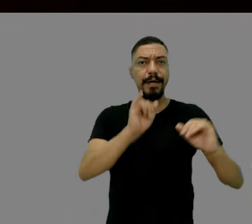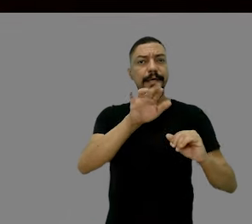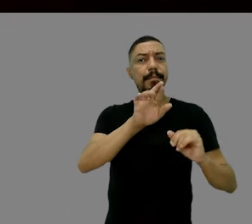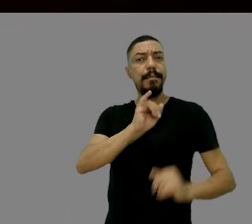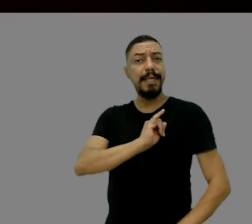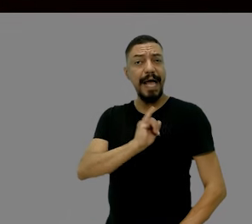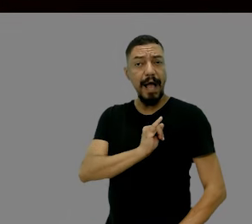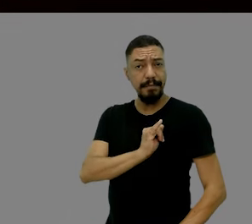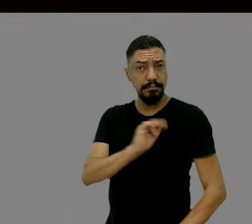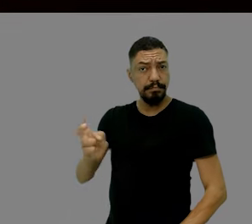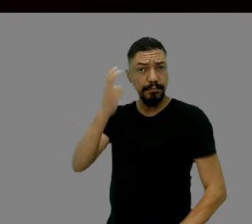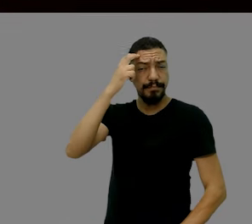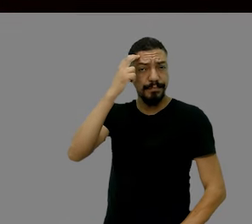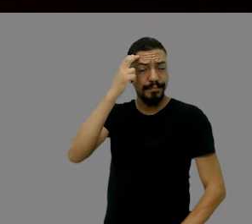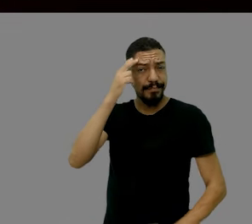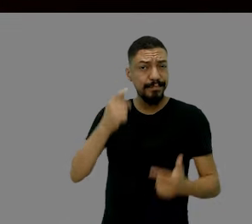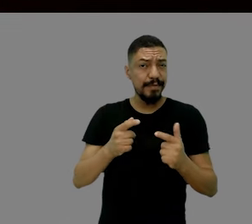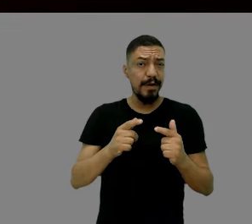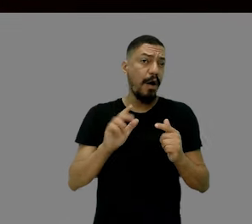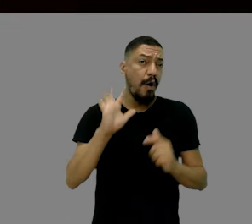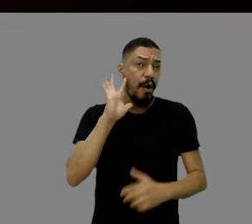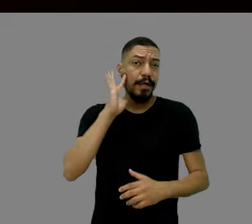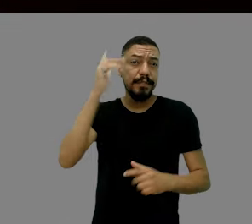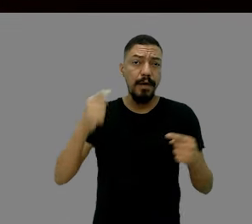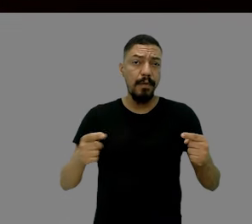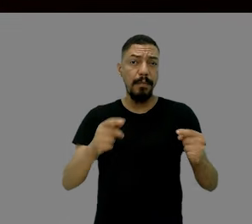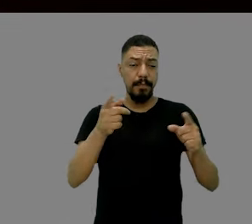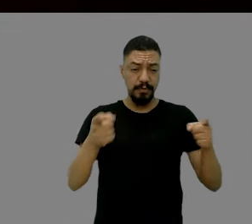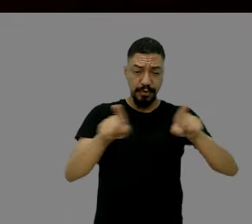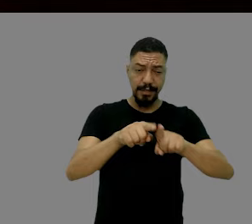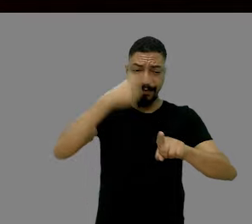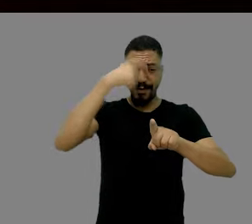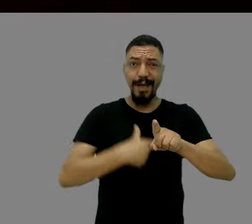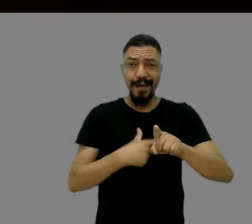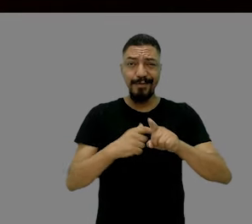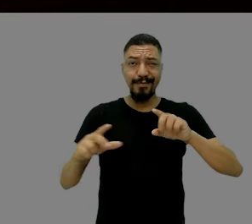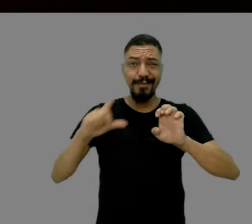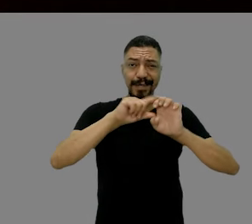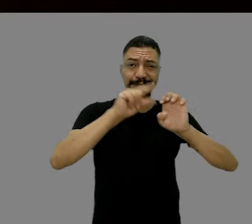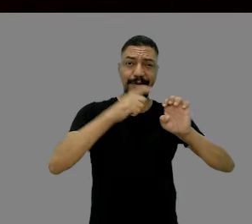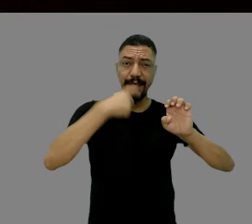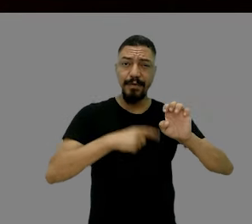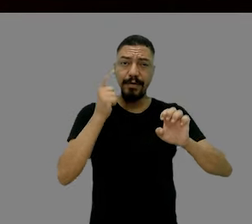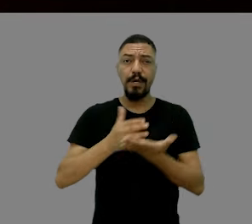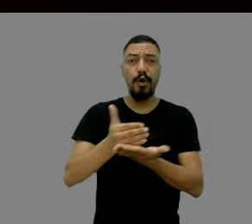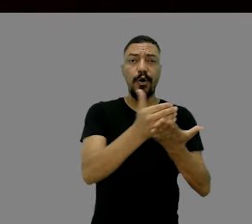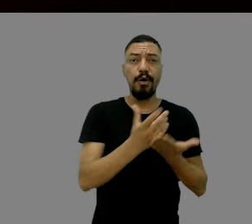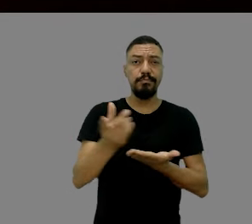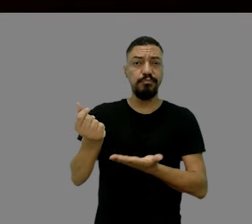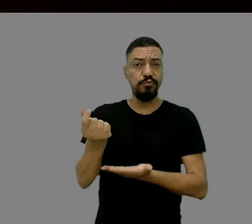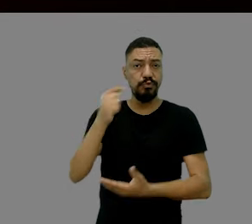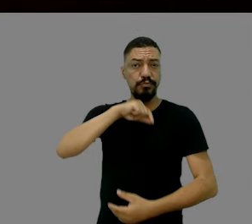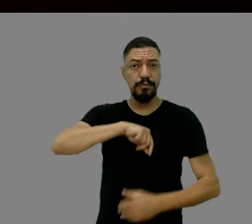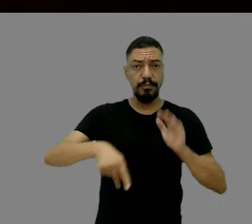eu, e aí eu vou recolher esses recursos. Então, isso é perfeitamente legal e está tudo bem. No caso de uma MEI, é a mesma coisa.